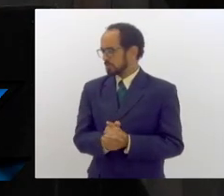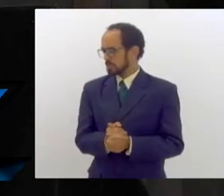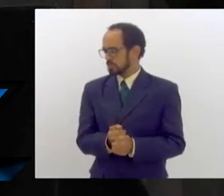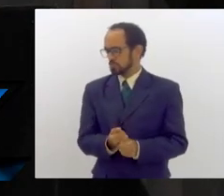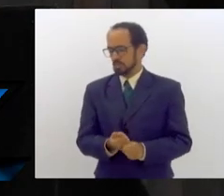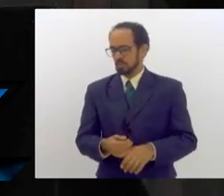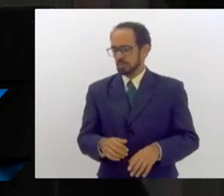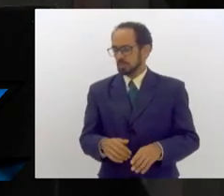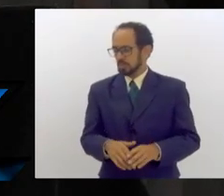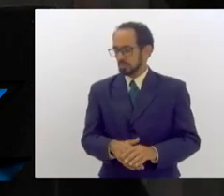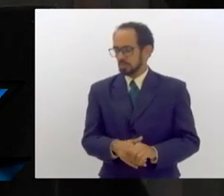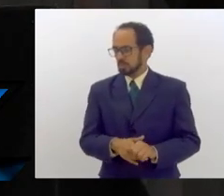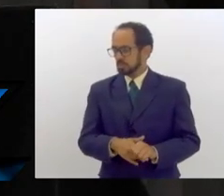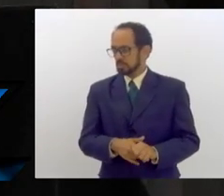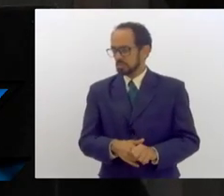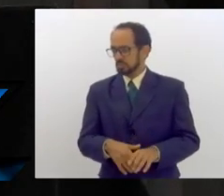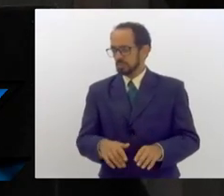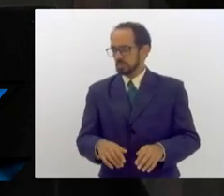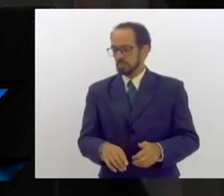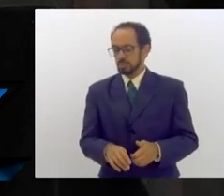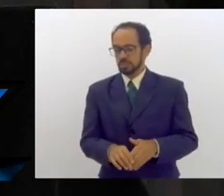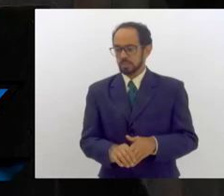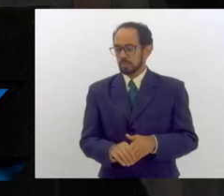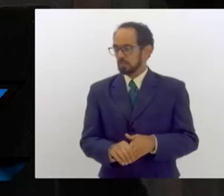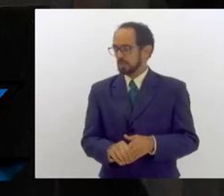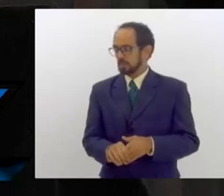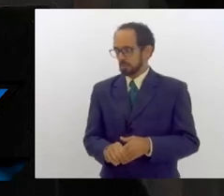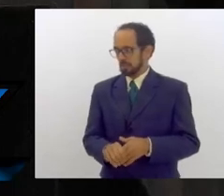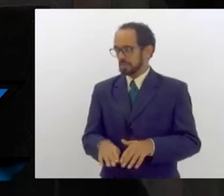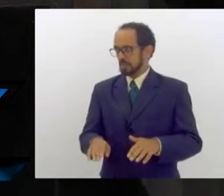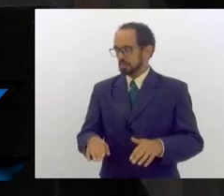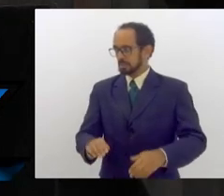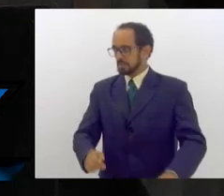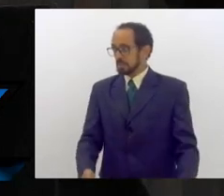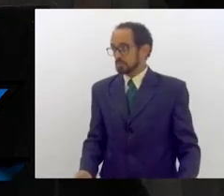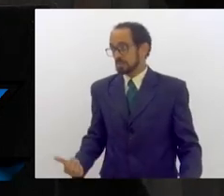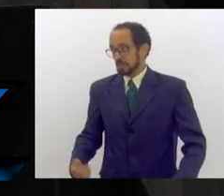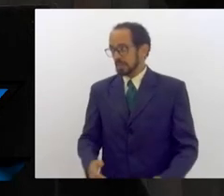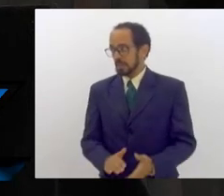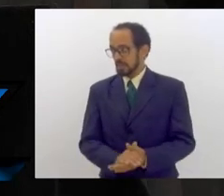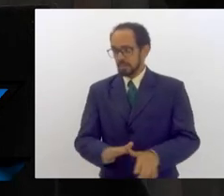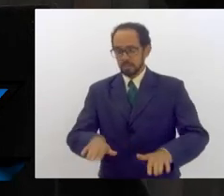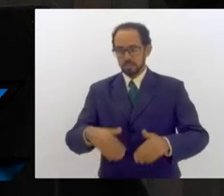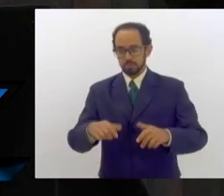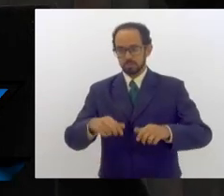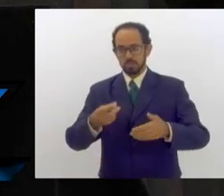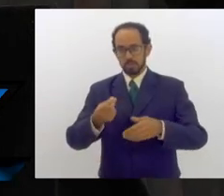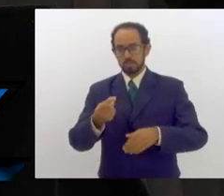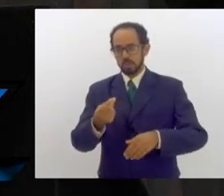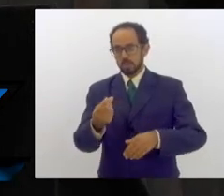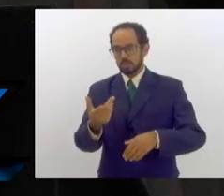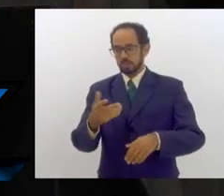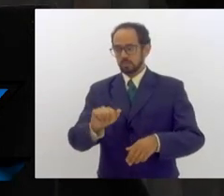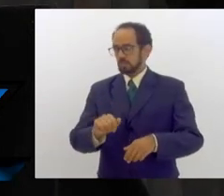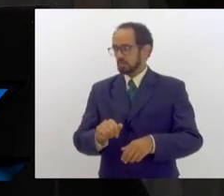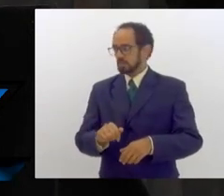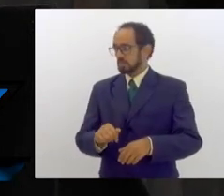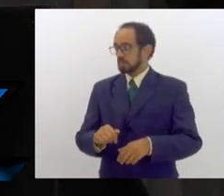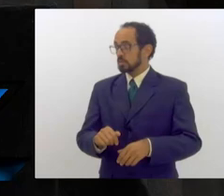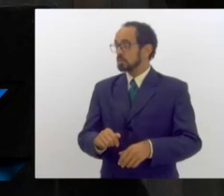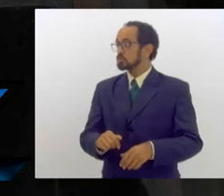a repetir poderes exclusivo lá embaixo ou congela a tarifa para segurar alguma demanda